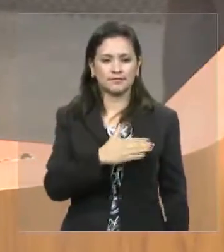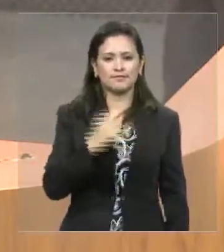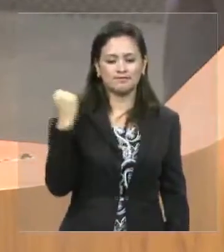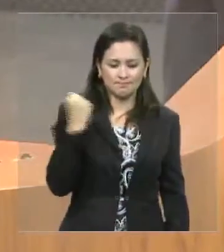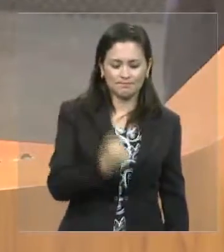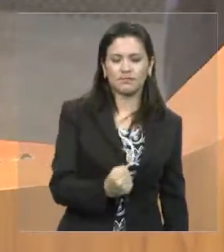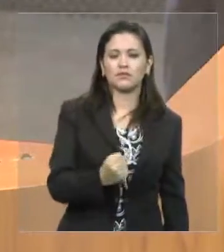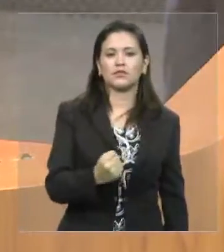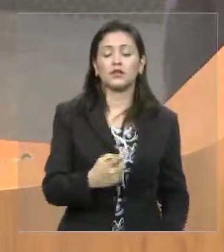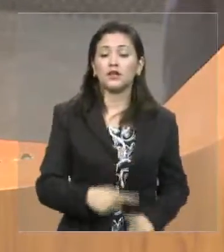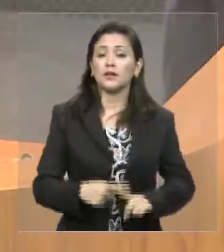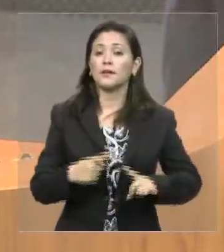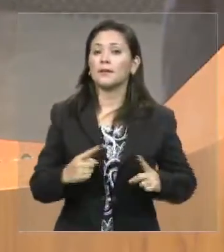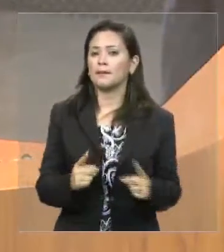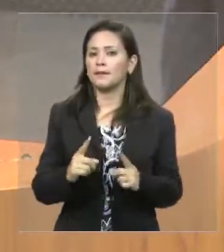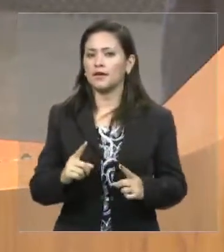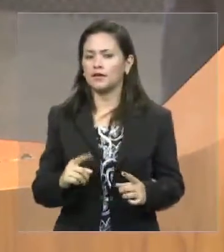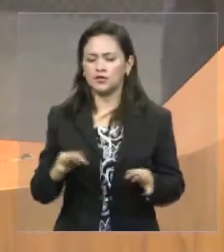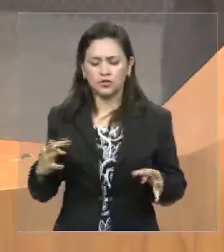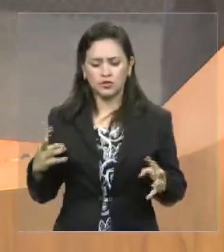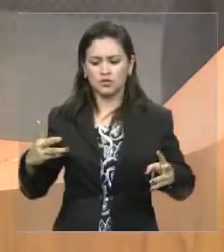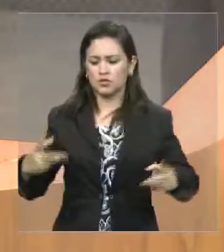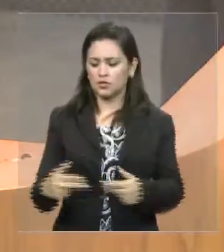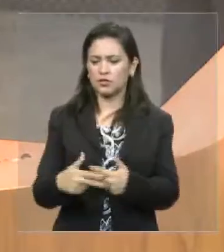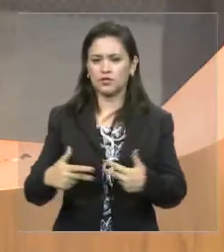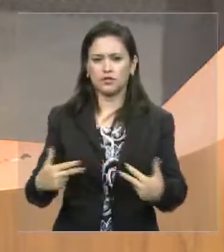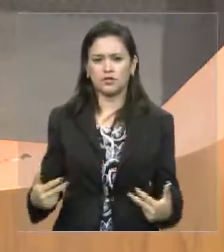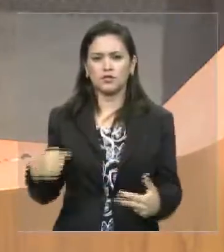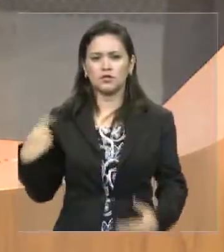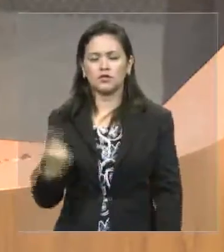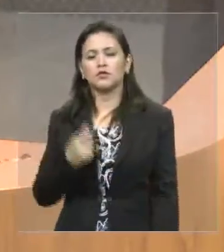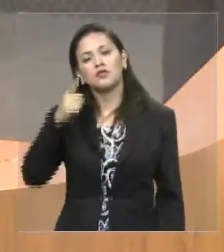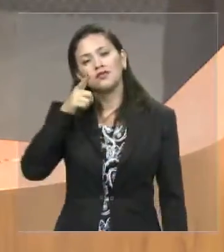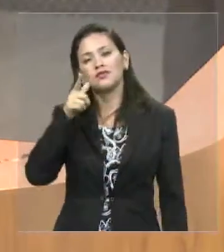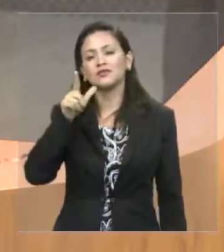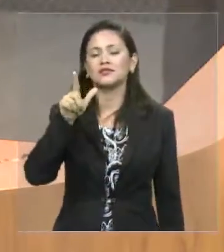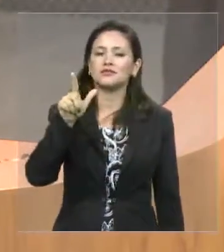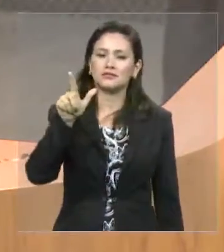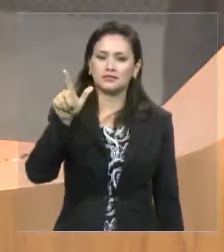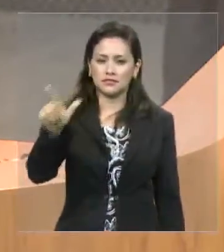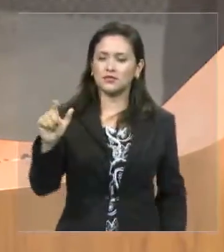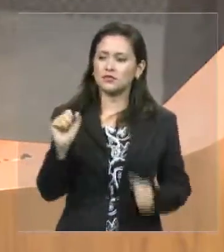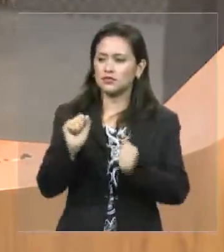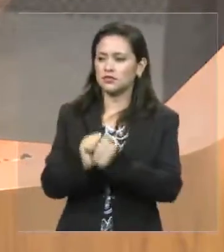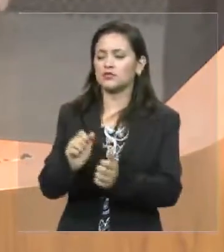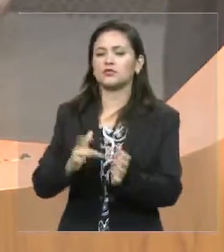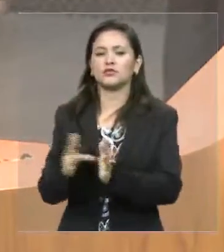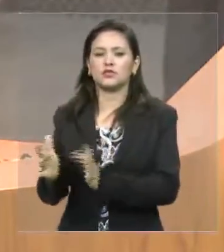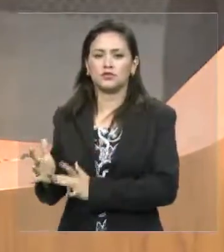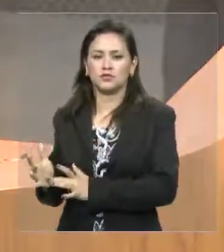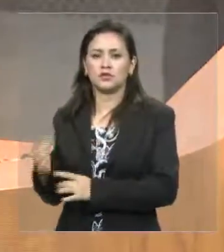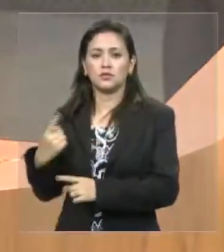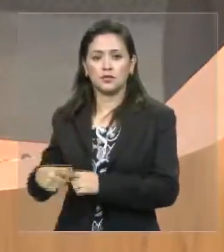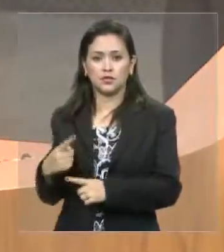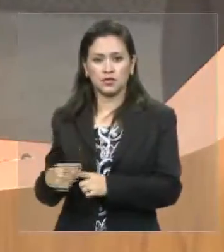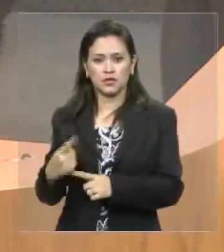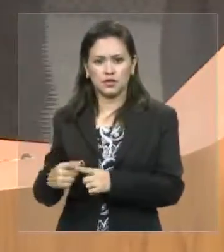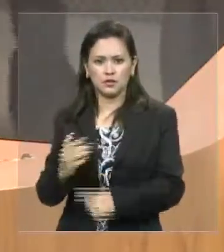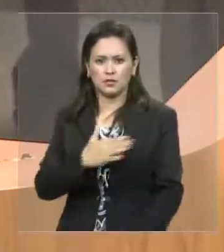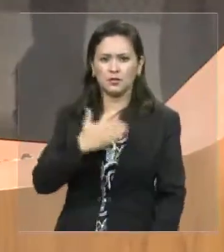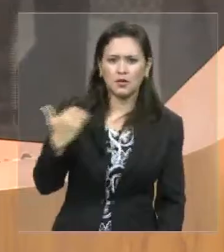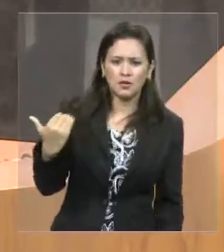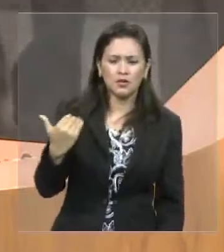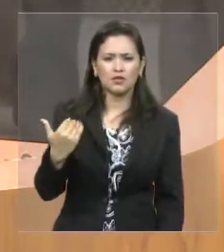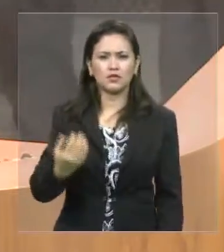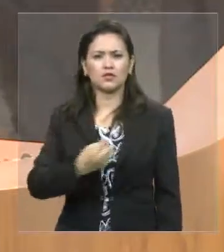do que vencedores por aqueles que nos amou. Porque estou certo de que nem a morte, nem a vida, nem